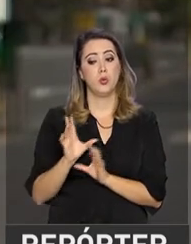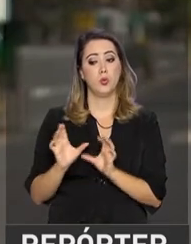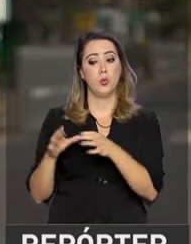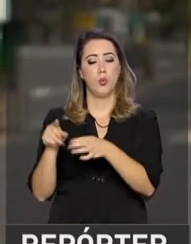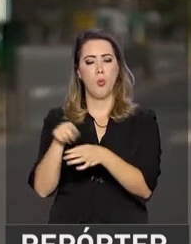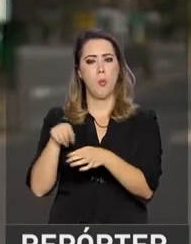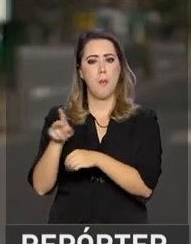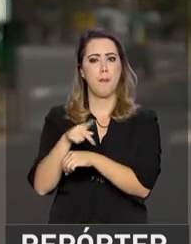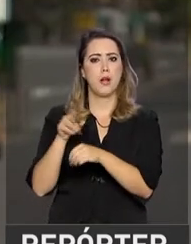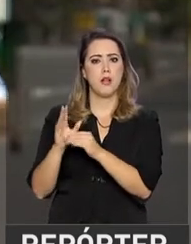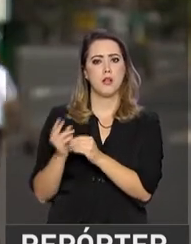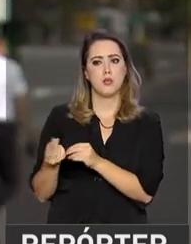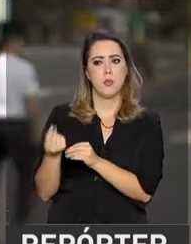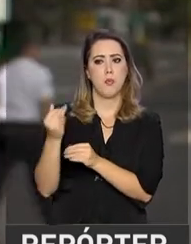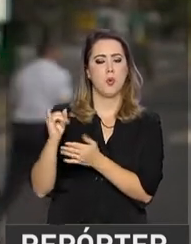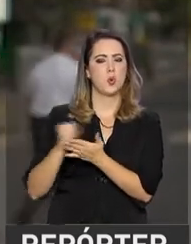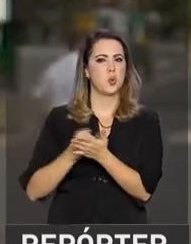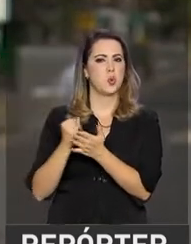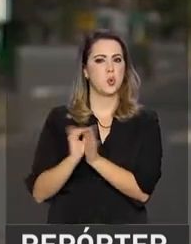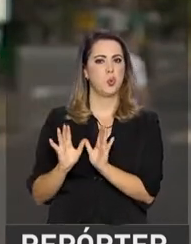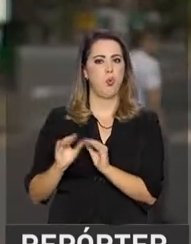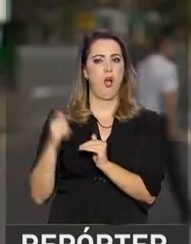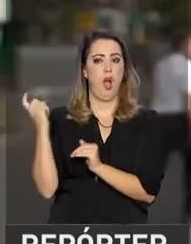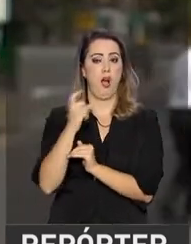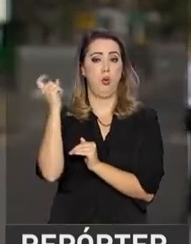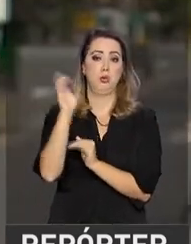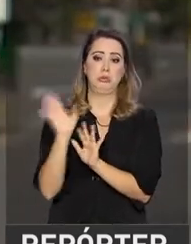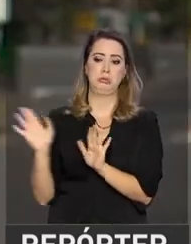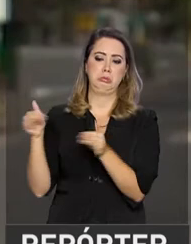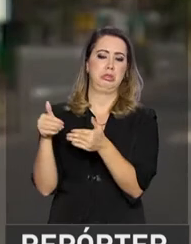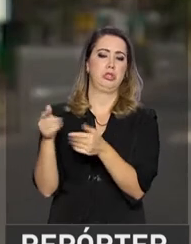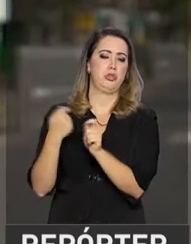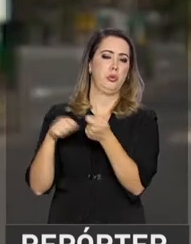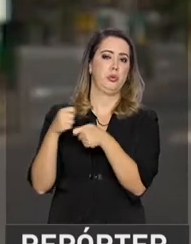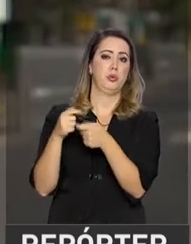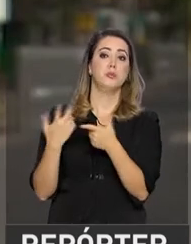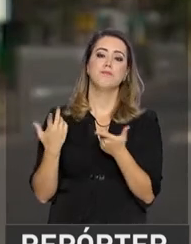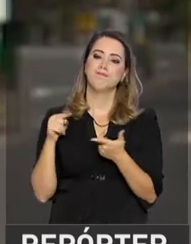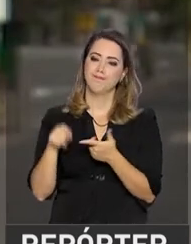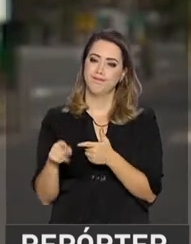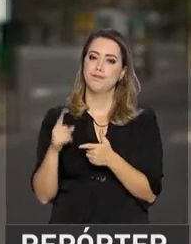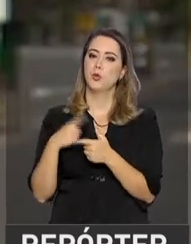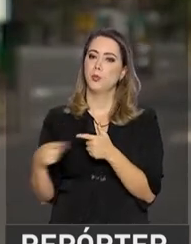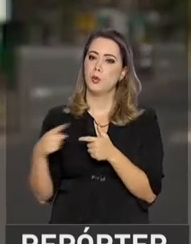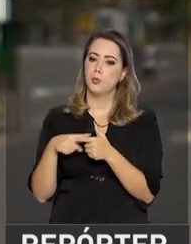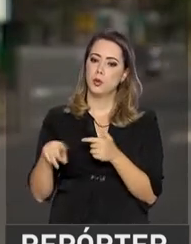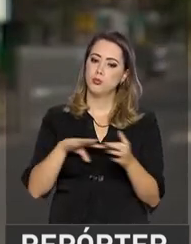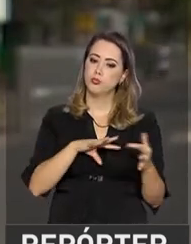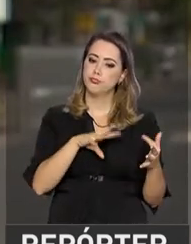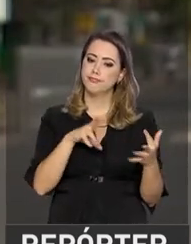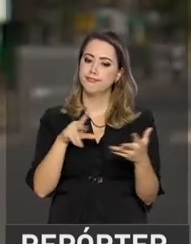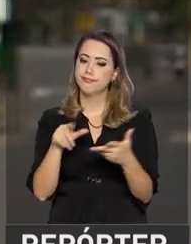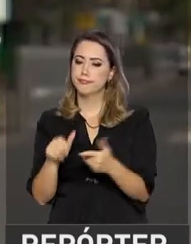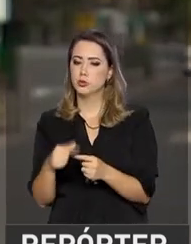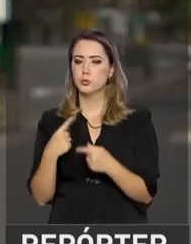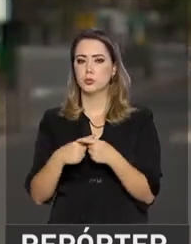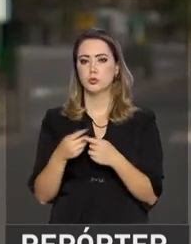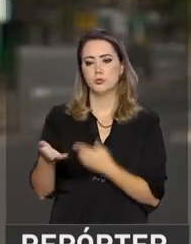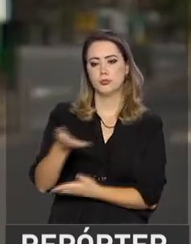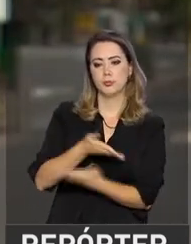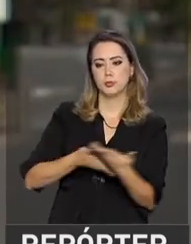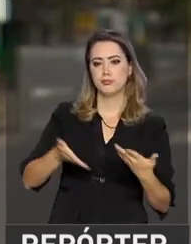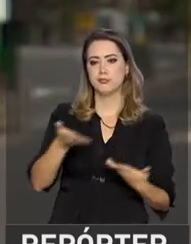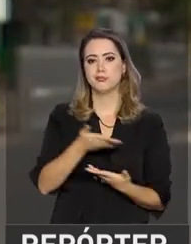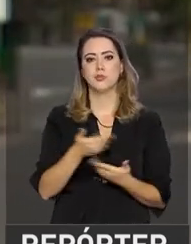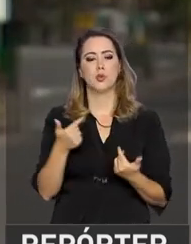aumentar tarifas e fecha sua economia o que na prática acaba afetando as trocas comerciais no mundo